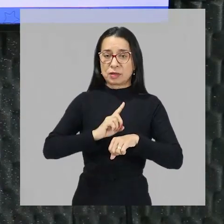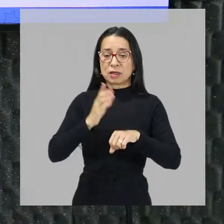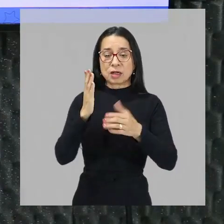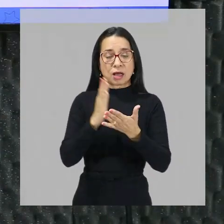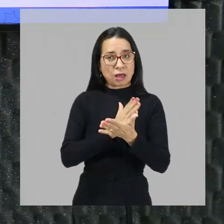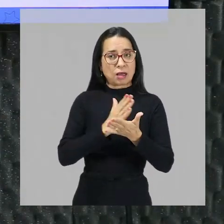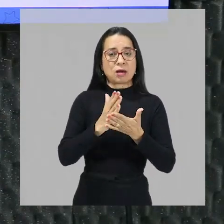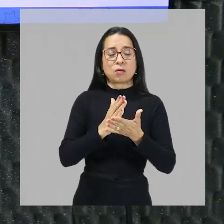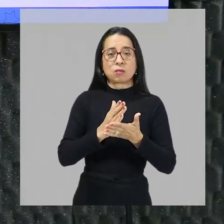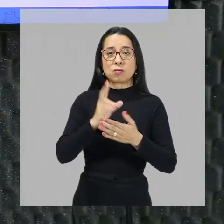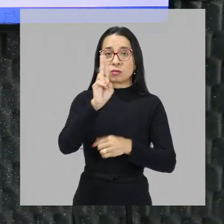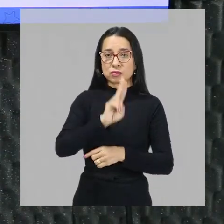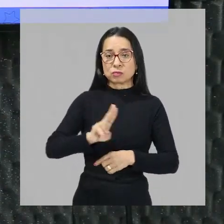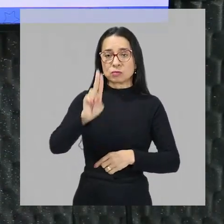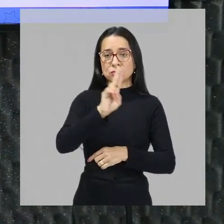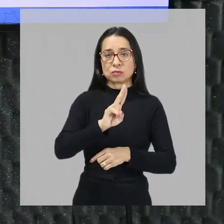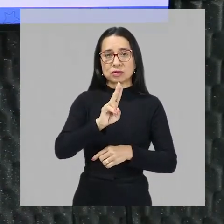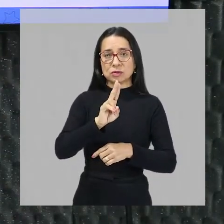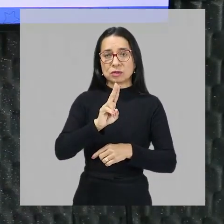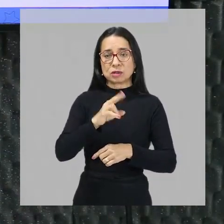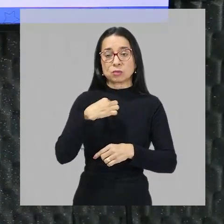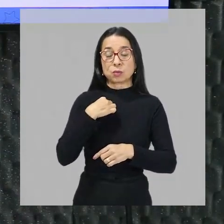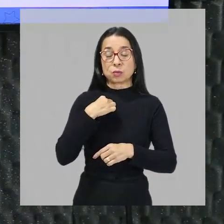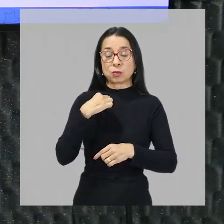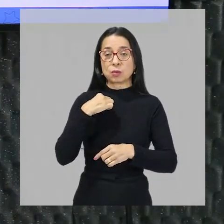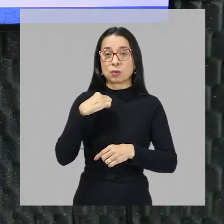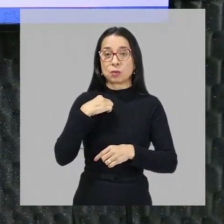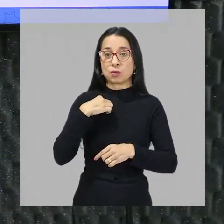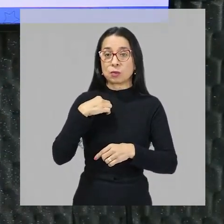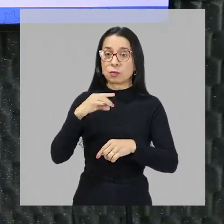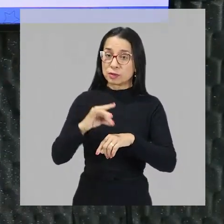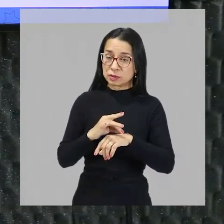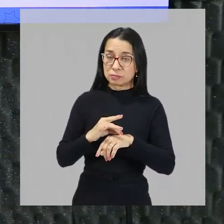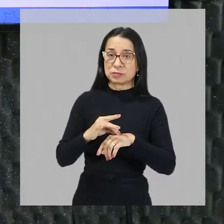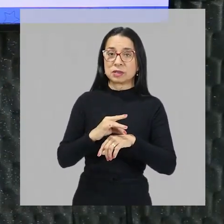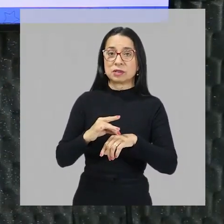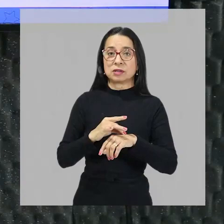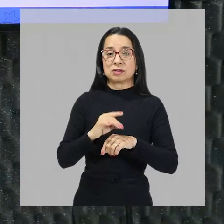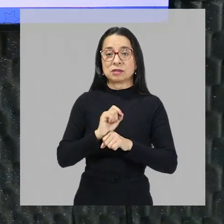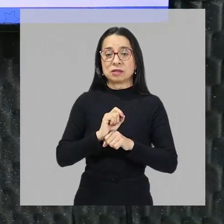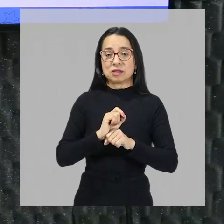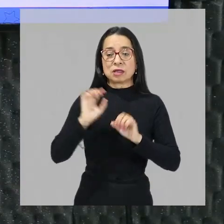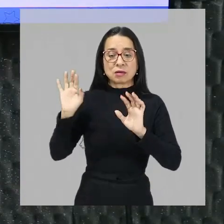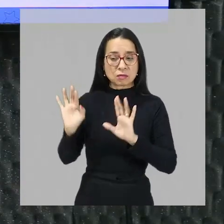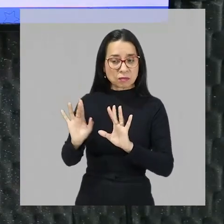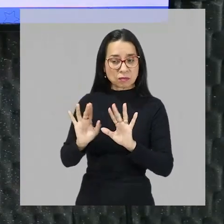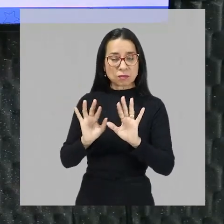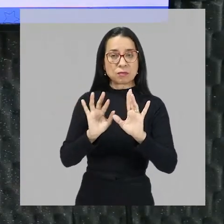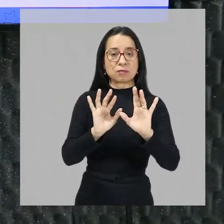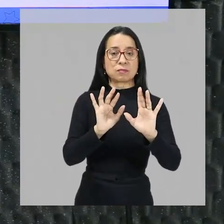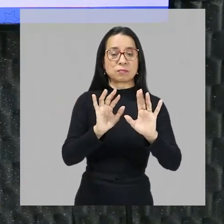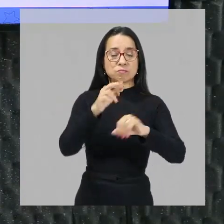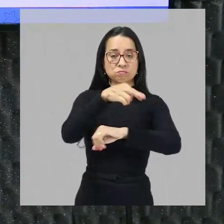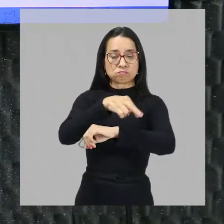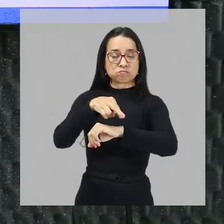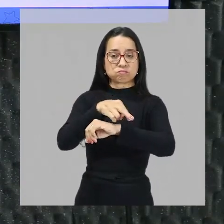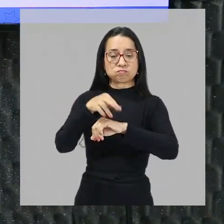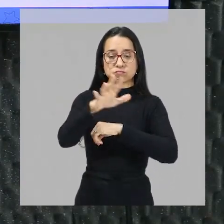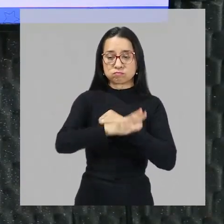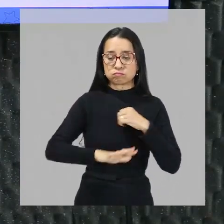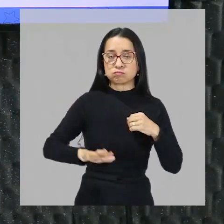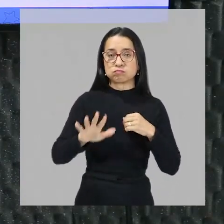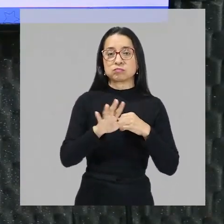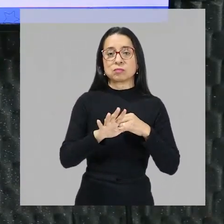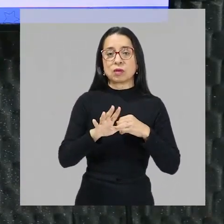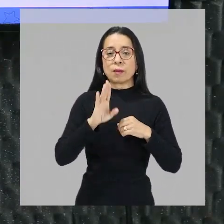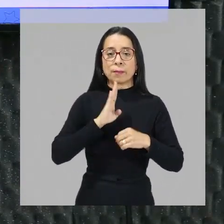preto, né? Foram para as ruas se manifestar, tá? Principalmente contra